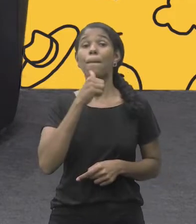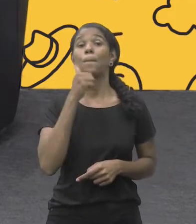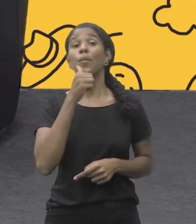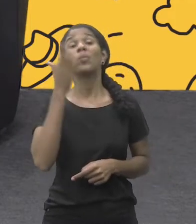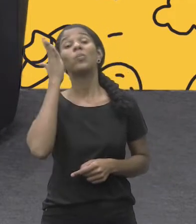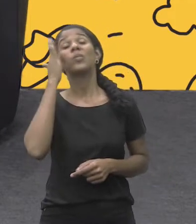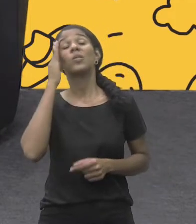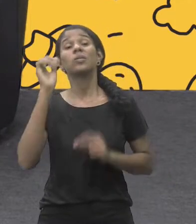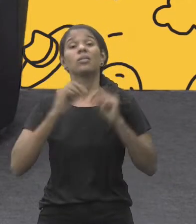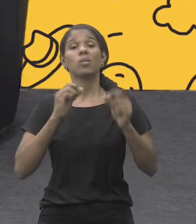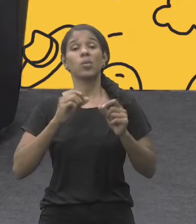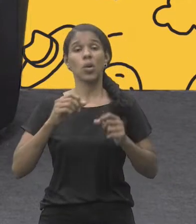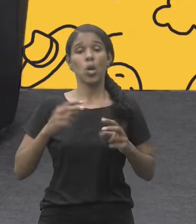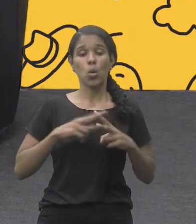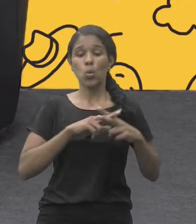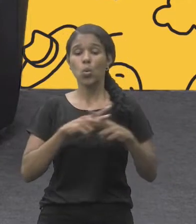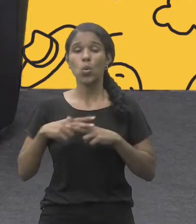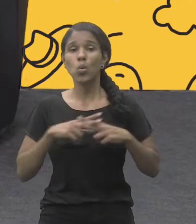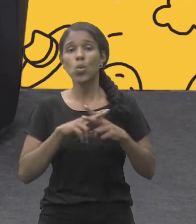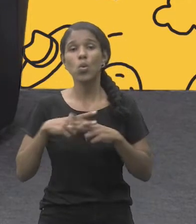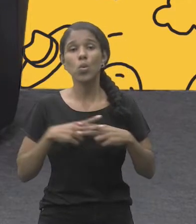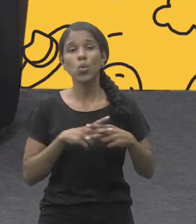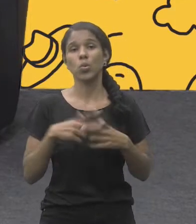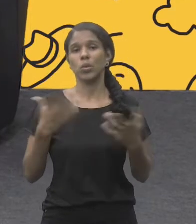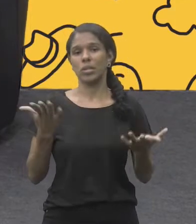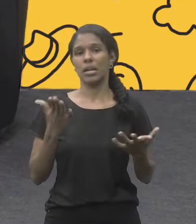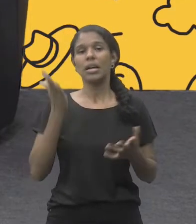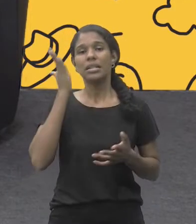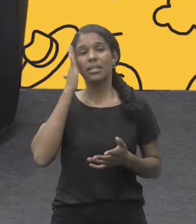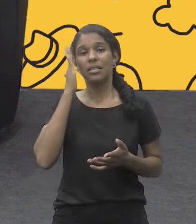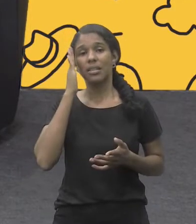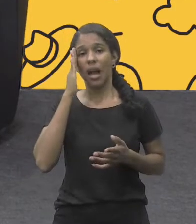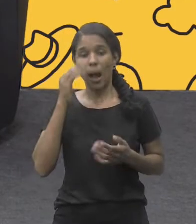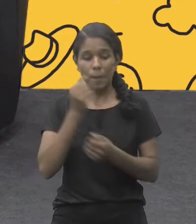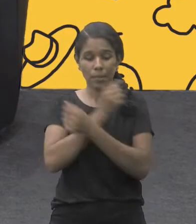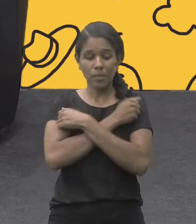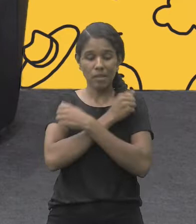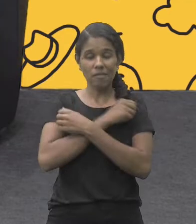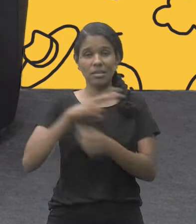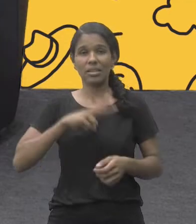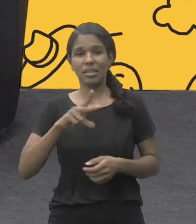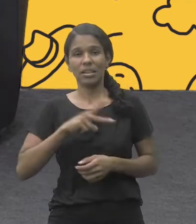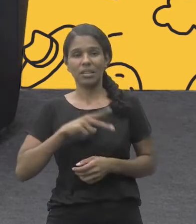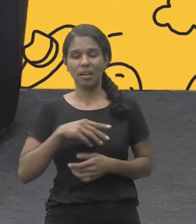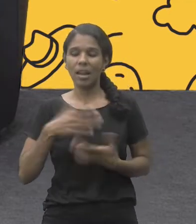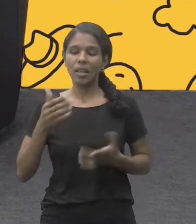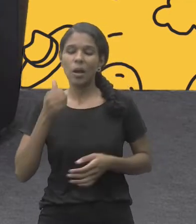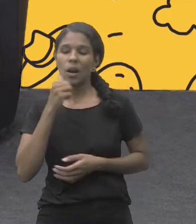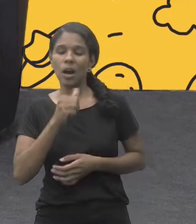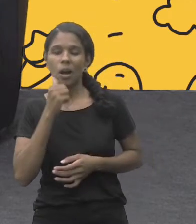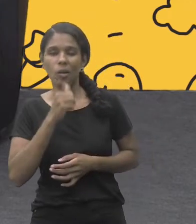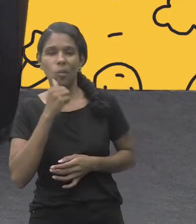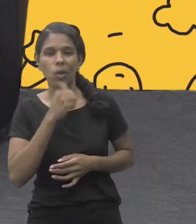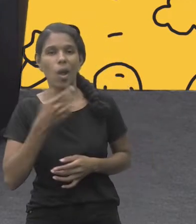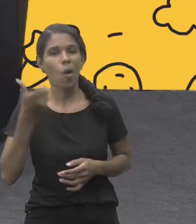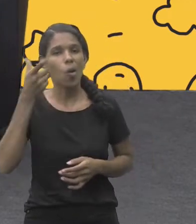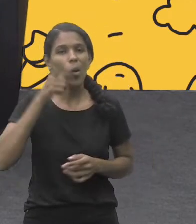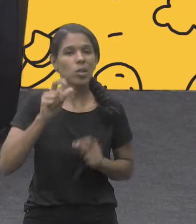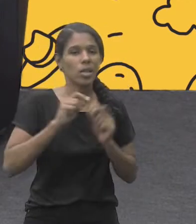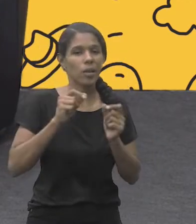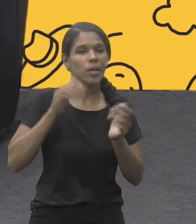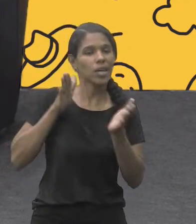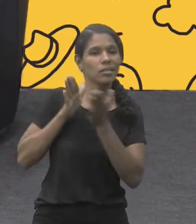os pais eles estão vendo a necessidade, né, de colocar principalmente as filhas, né, no esporte. E você falou